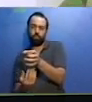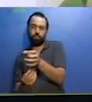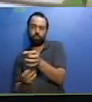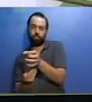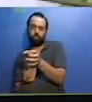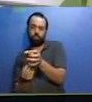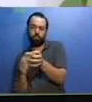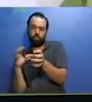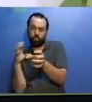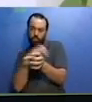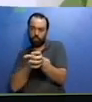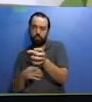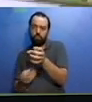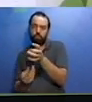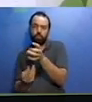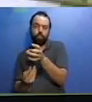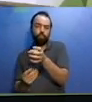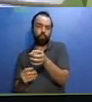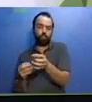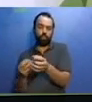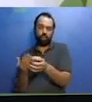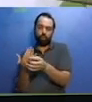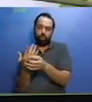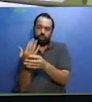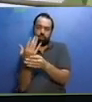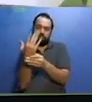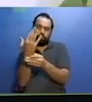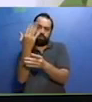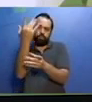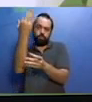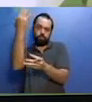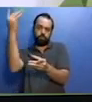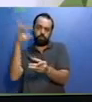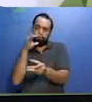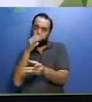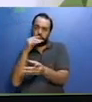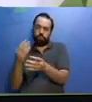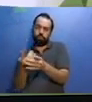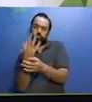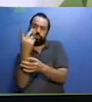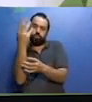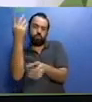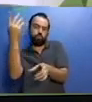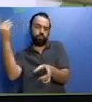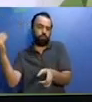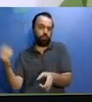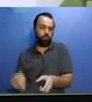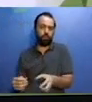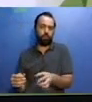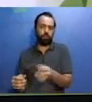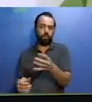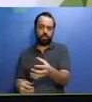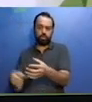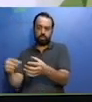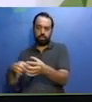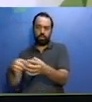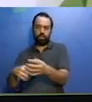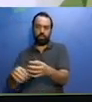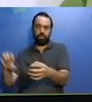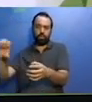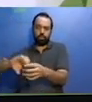que é um processo lento, a gente pode agilizar de outras maneiras, mas aqui no caso a água vai se evaporar e vai